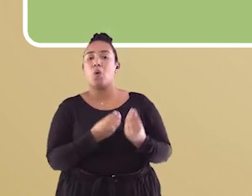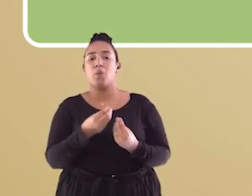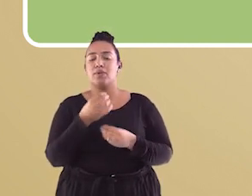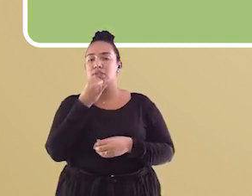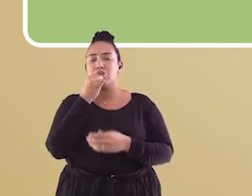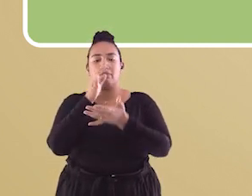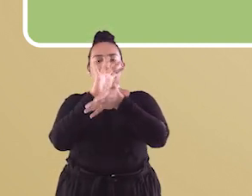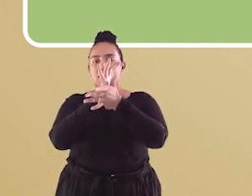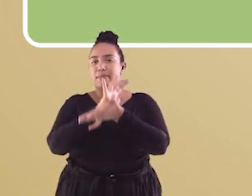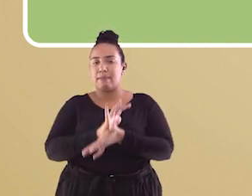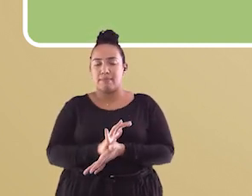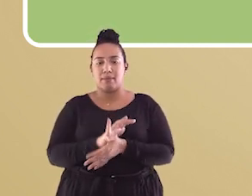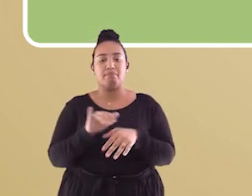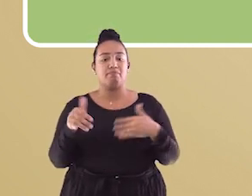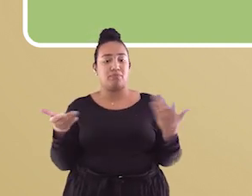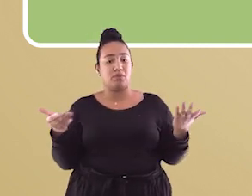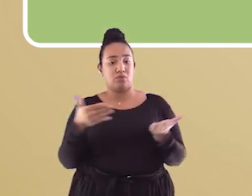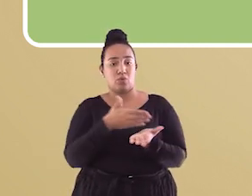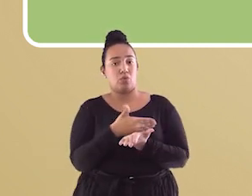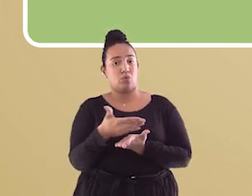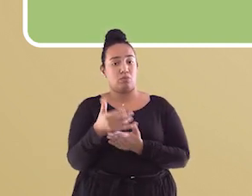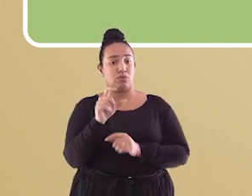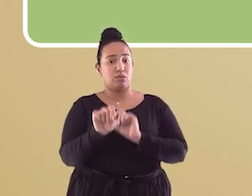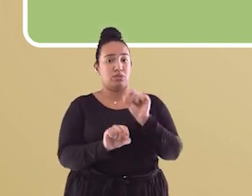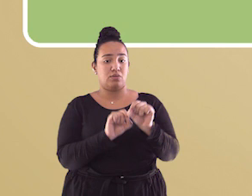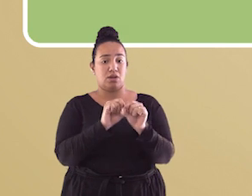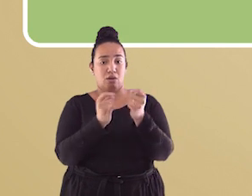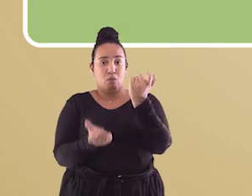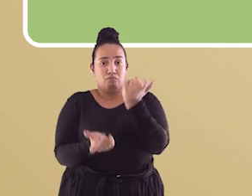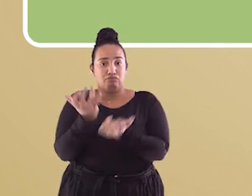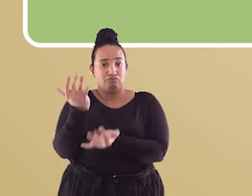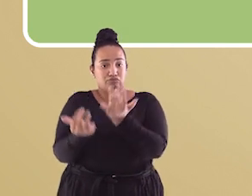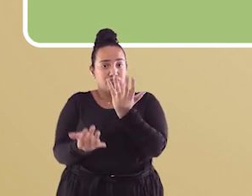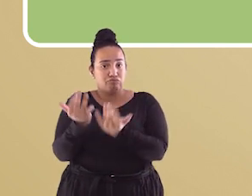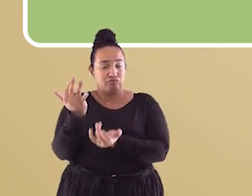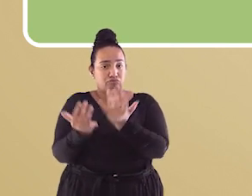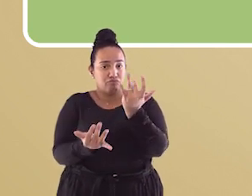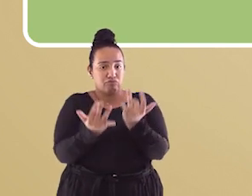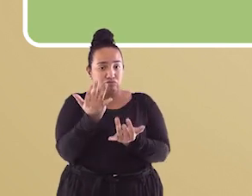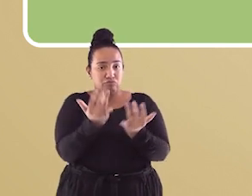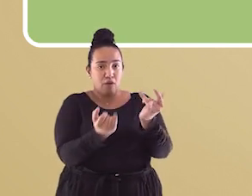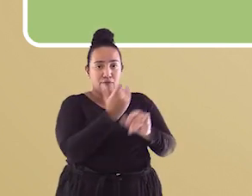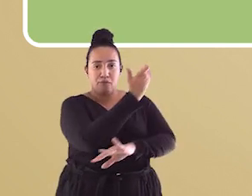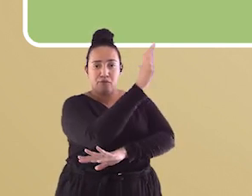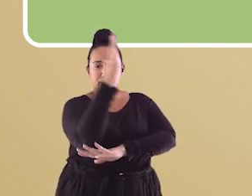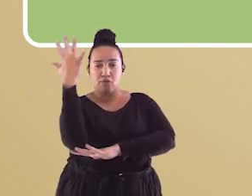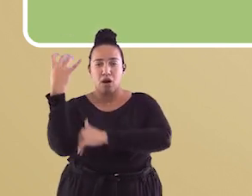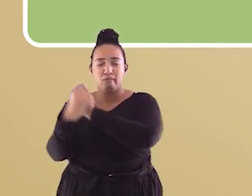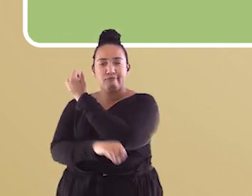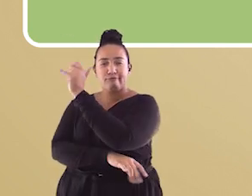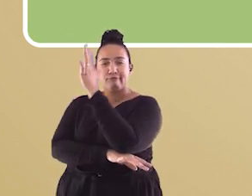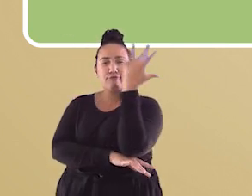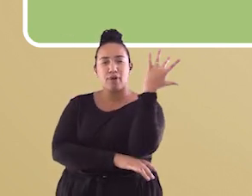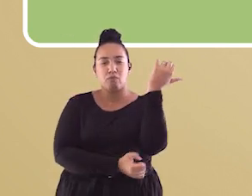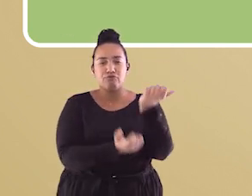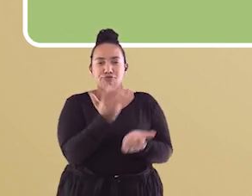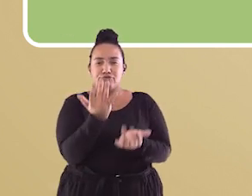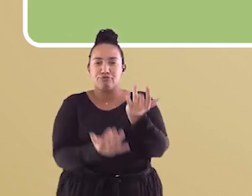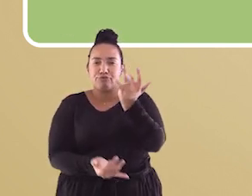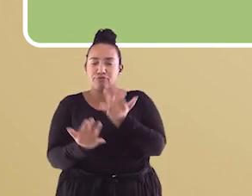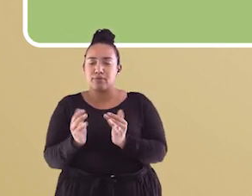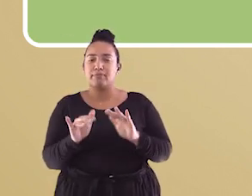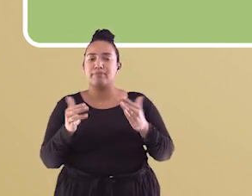degradação. Vamos começar falando das queimadas e dos incêndios florestais. Como o nome já nos